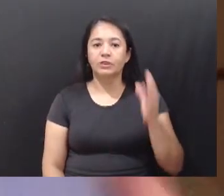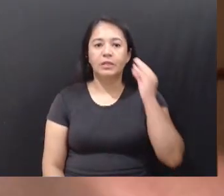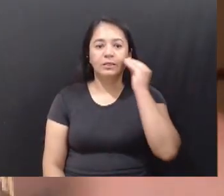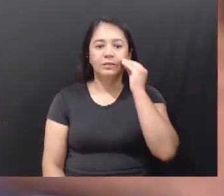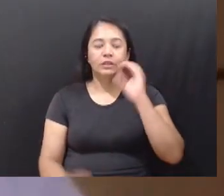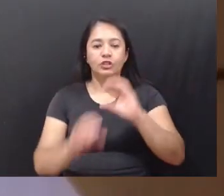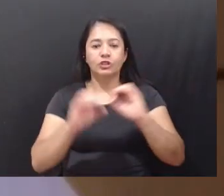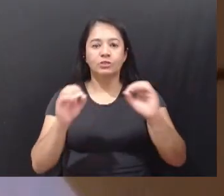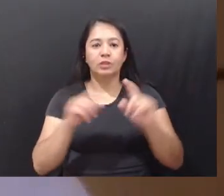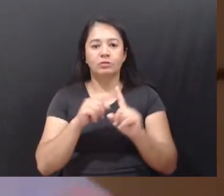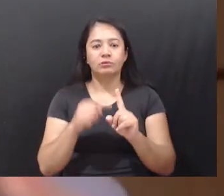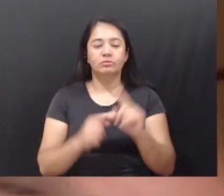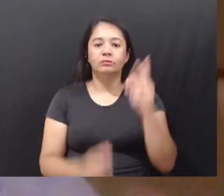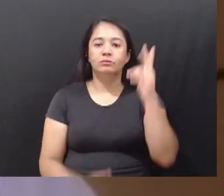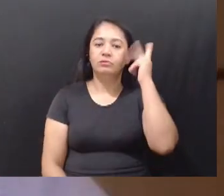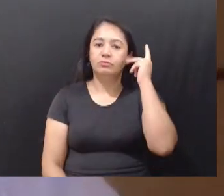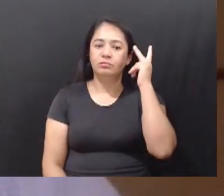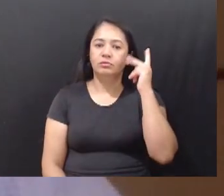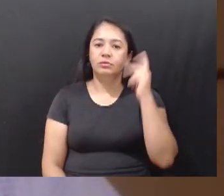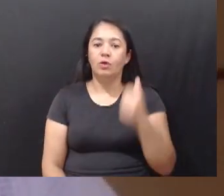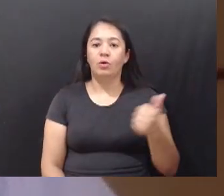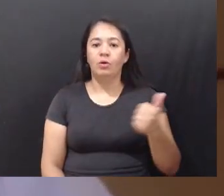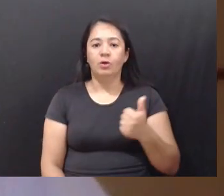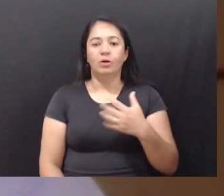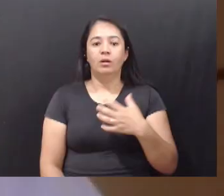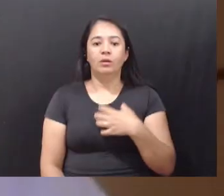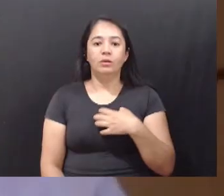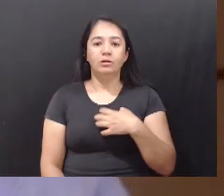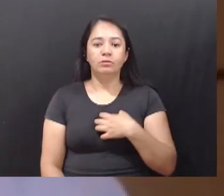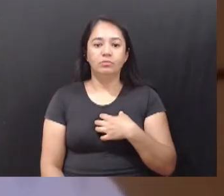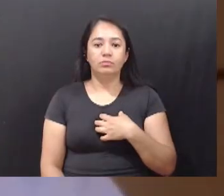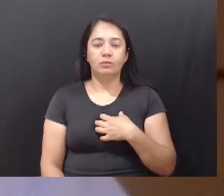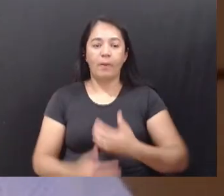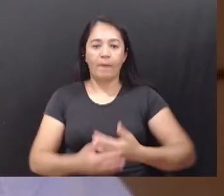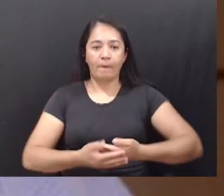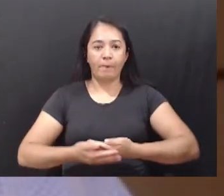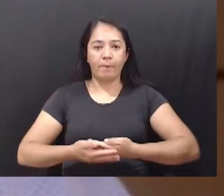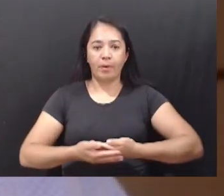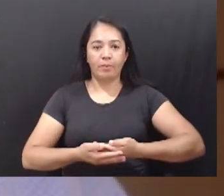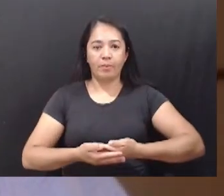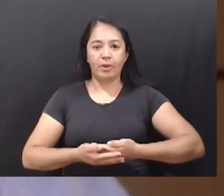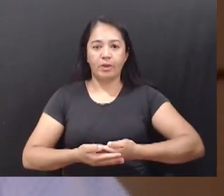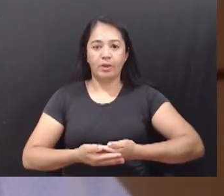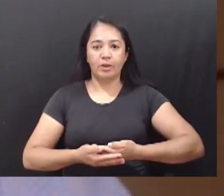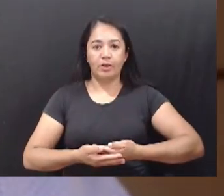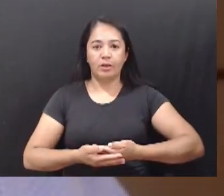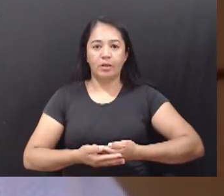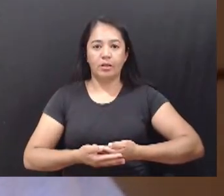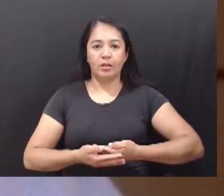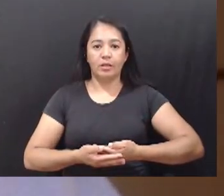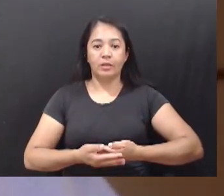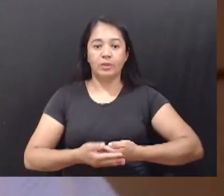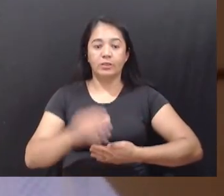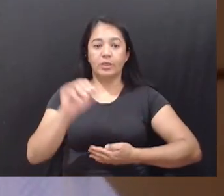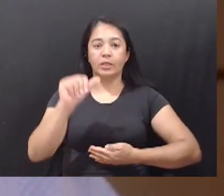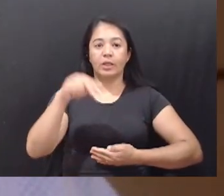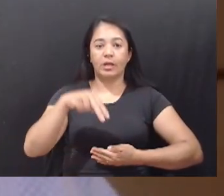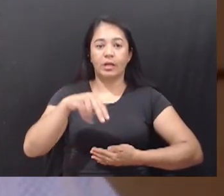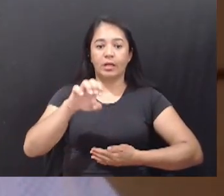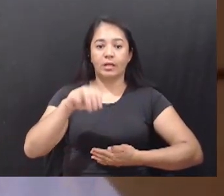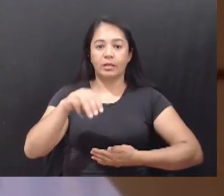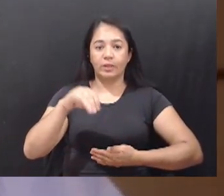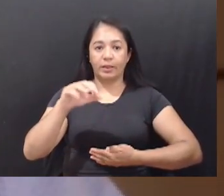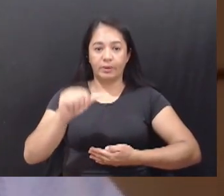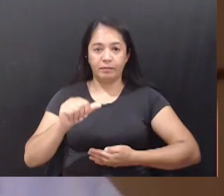isso, não passaram por testes, engravidaram naturalmente, o primeiro sintoma normalmente são bebês, né, como eu falei anteriormente, que tem uma